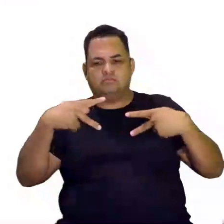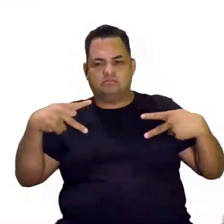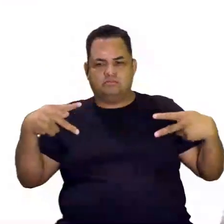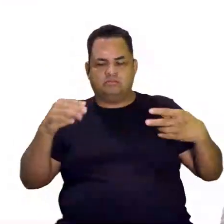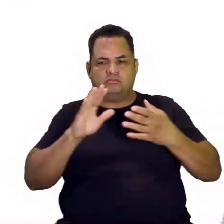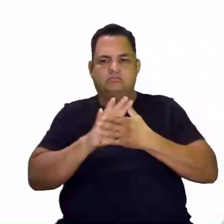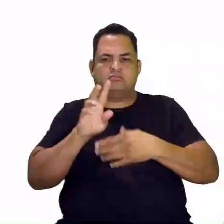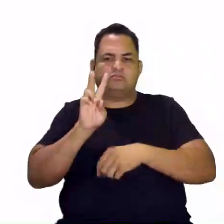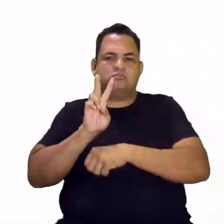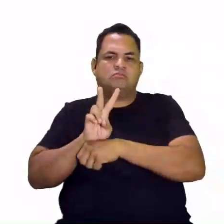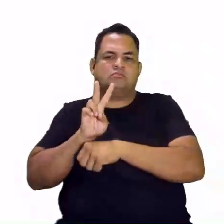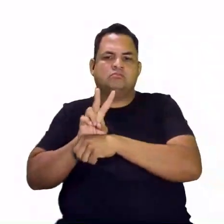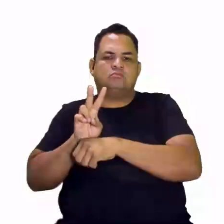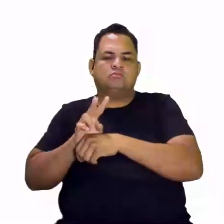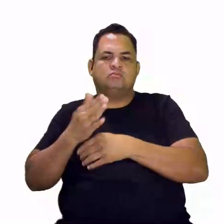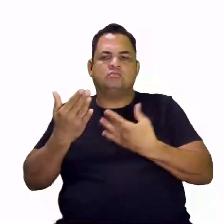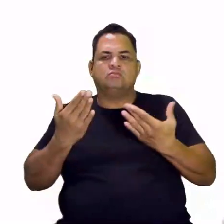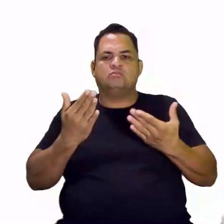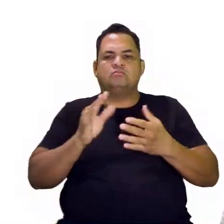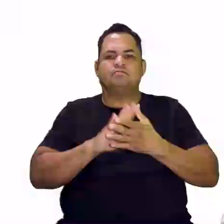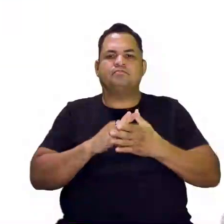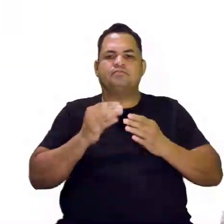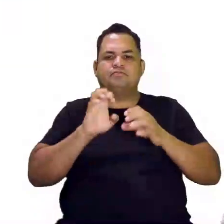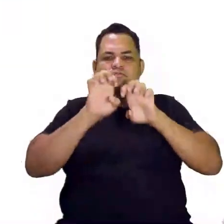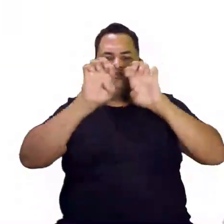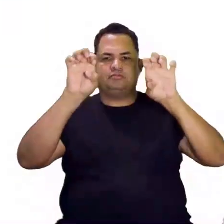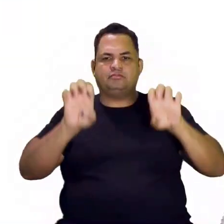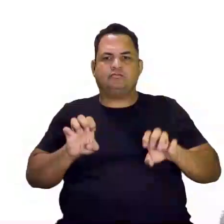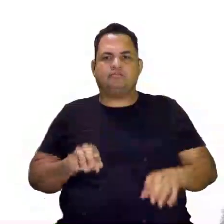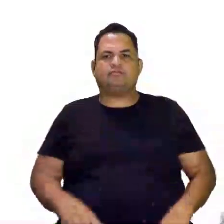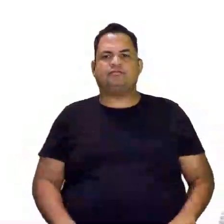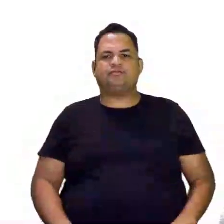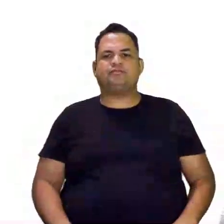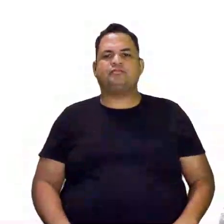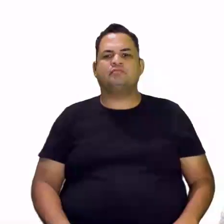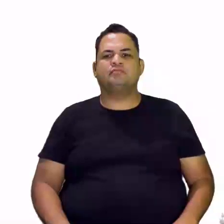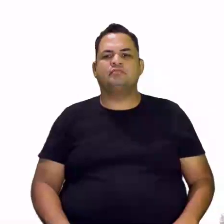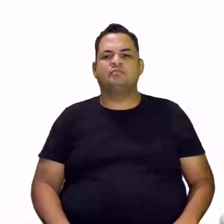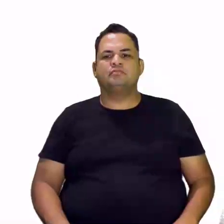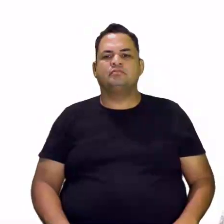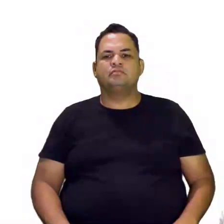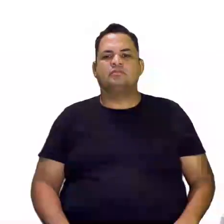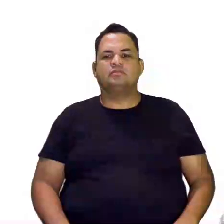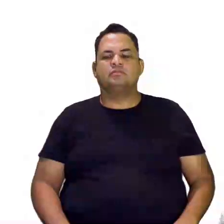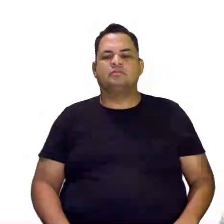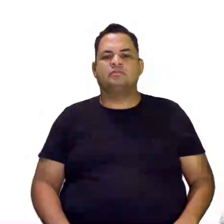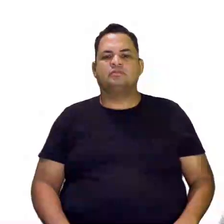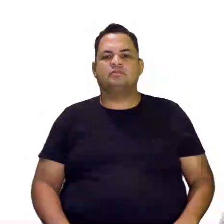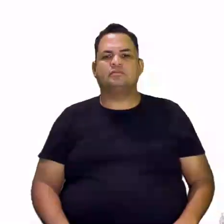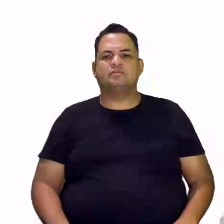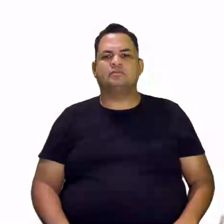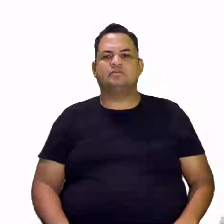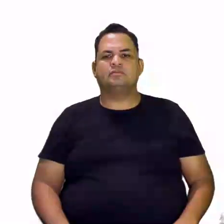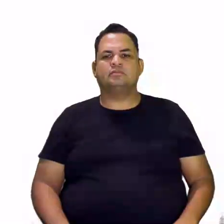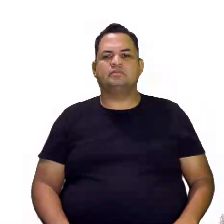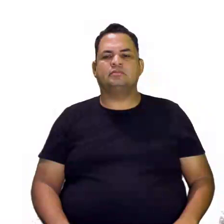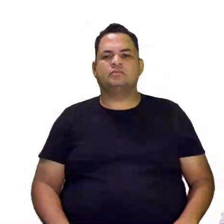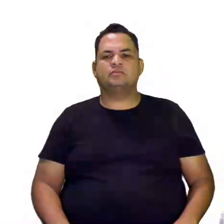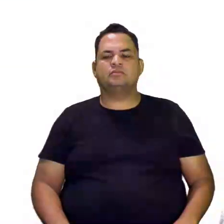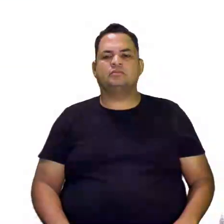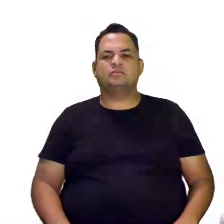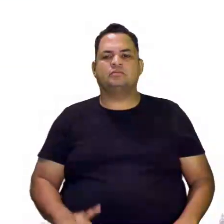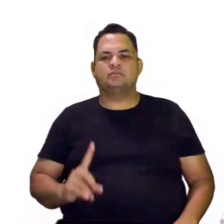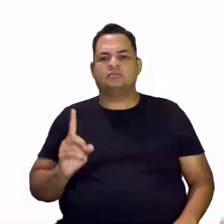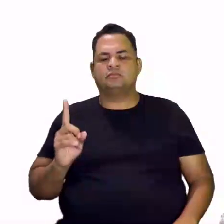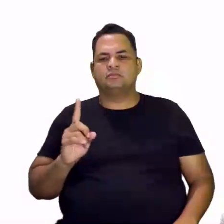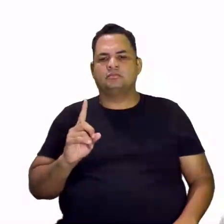estão ajudando aí, auxiliando essas estruturas, tá? E aí a gente também vai ter, que não